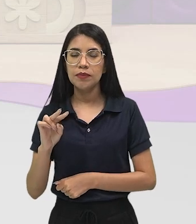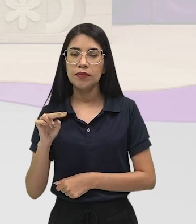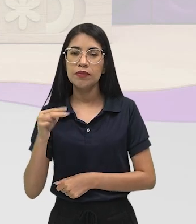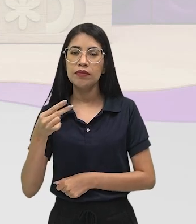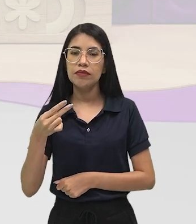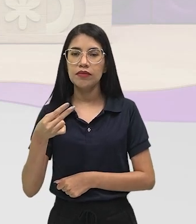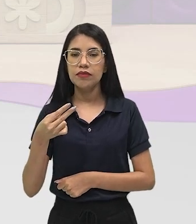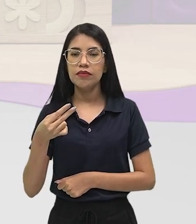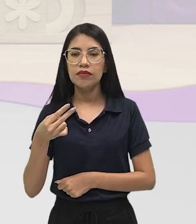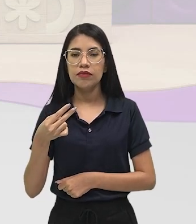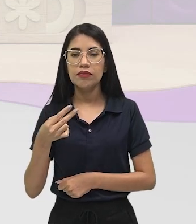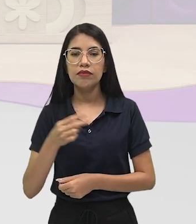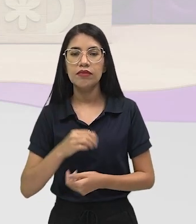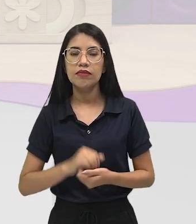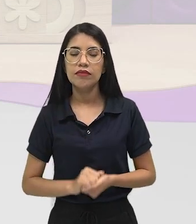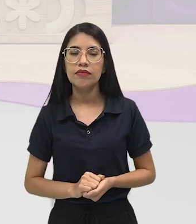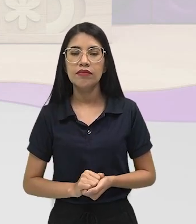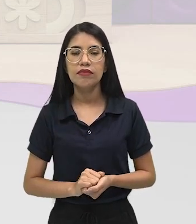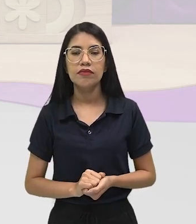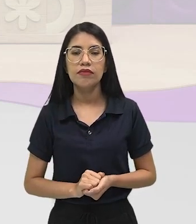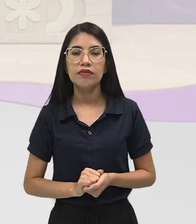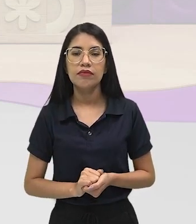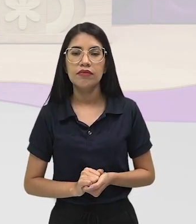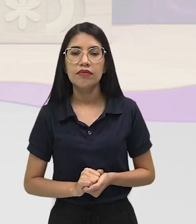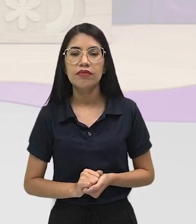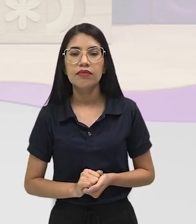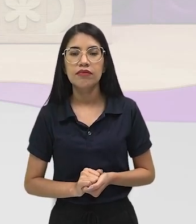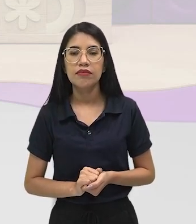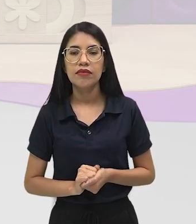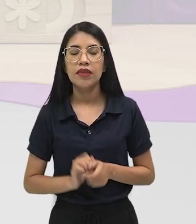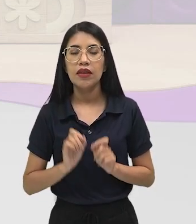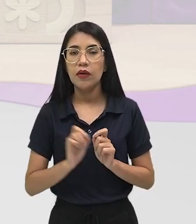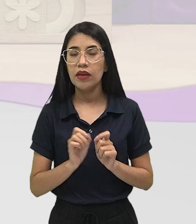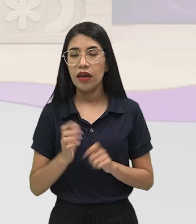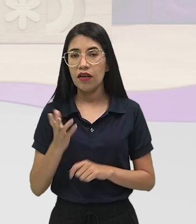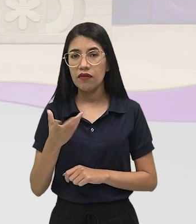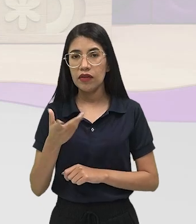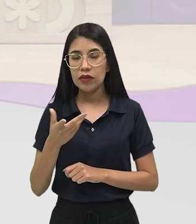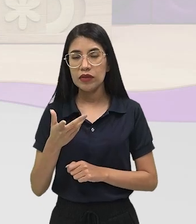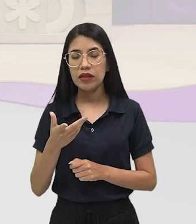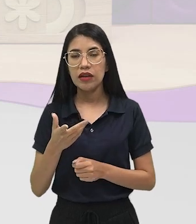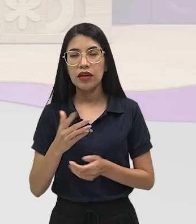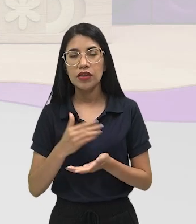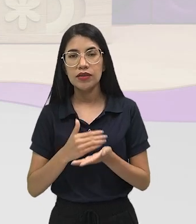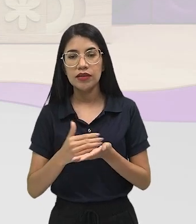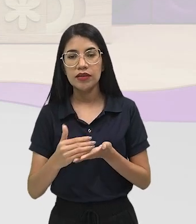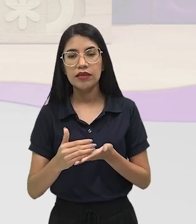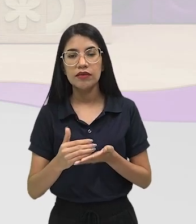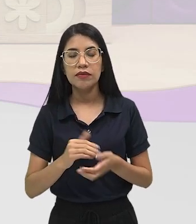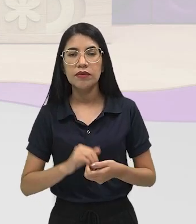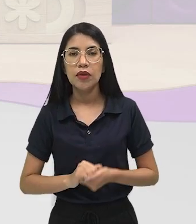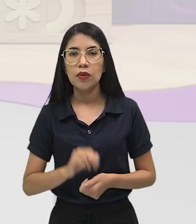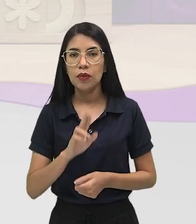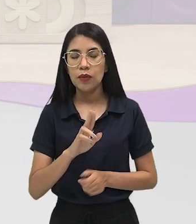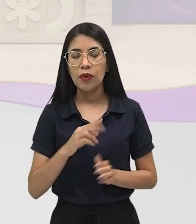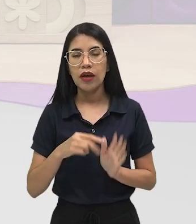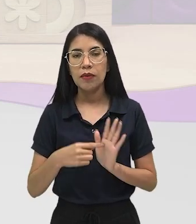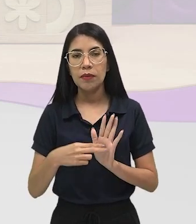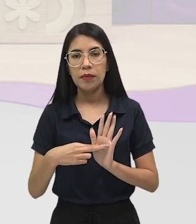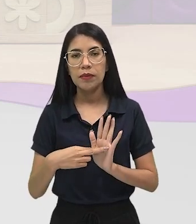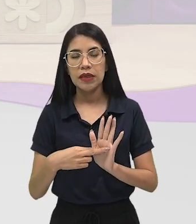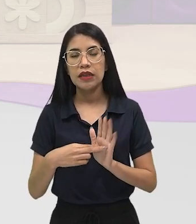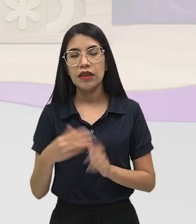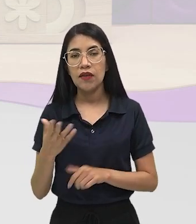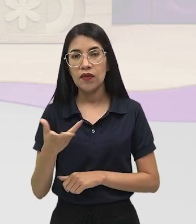T ao quadrado. Onde nós temos aí, ó, que é a velocidade U inicial. Podemos aqui tá o U,